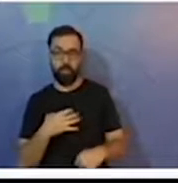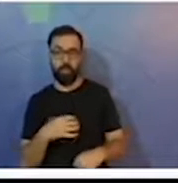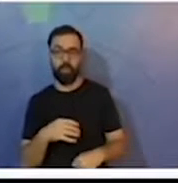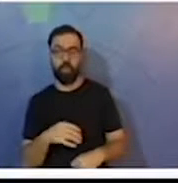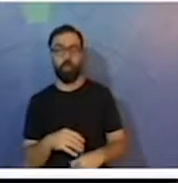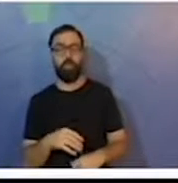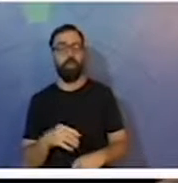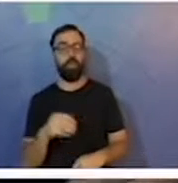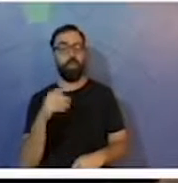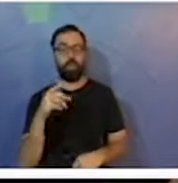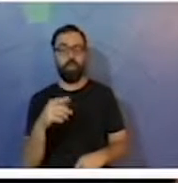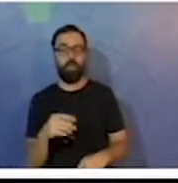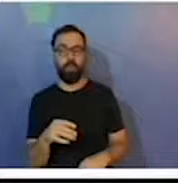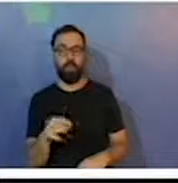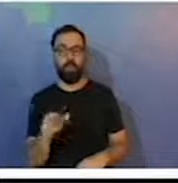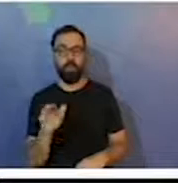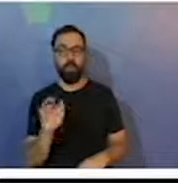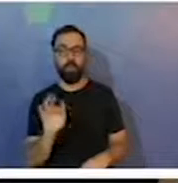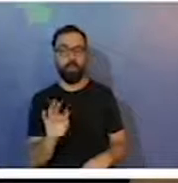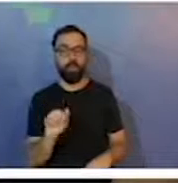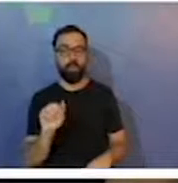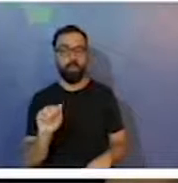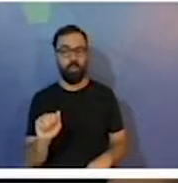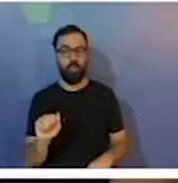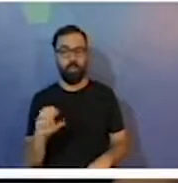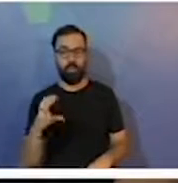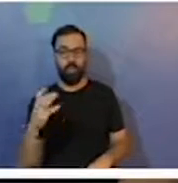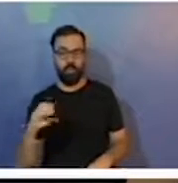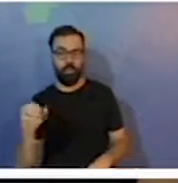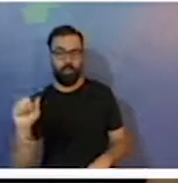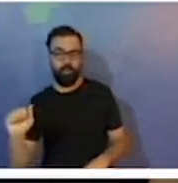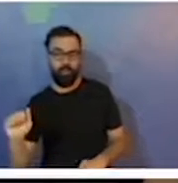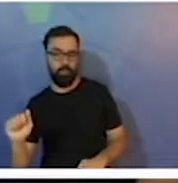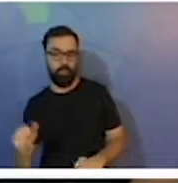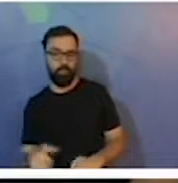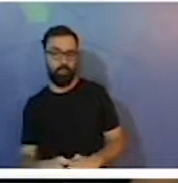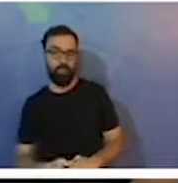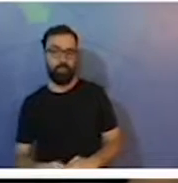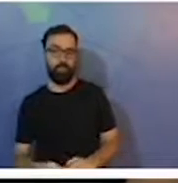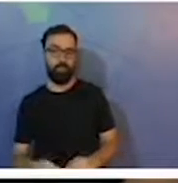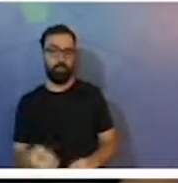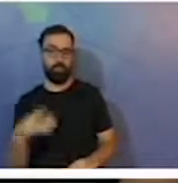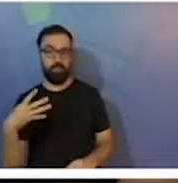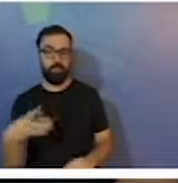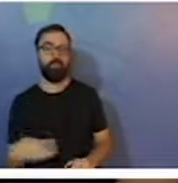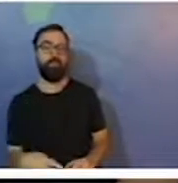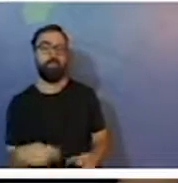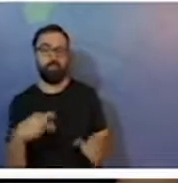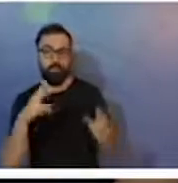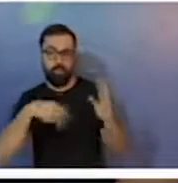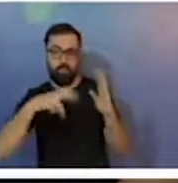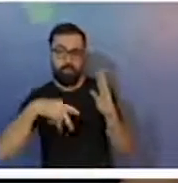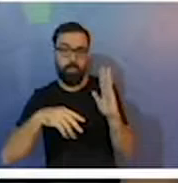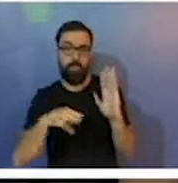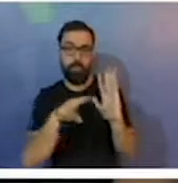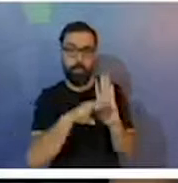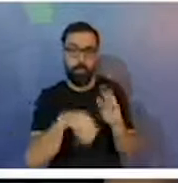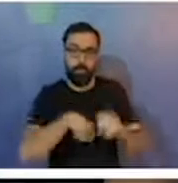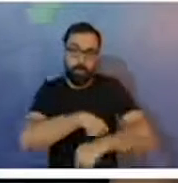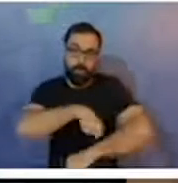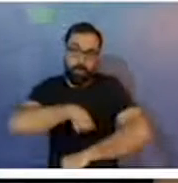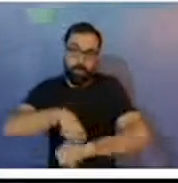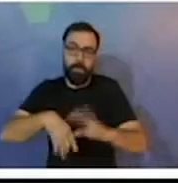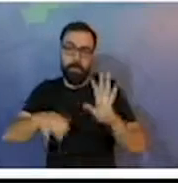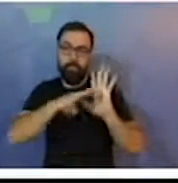vou fazer eu amei é a pena ela gostou mesmo né 46 da receita de suco